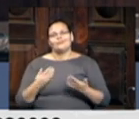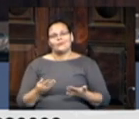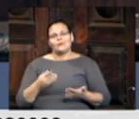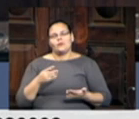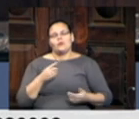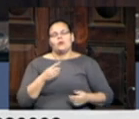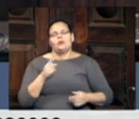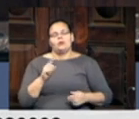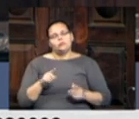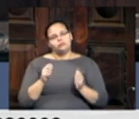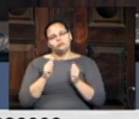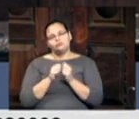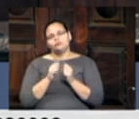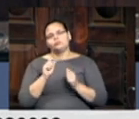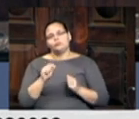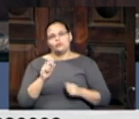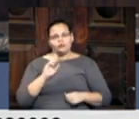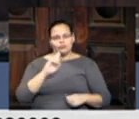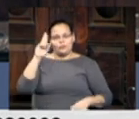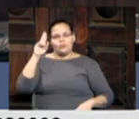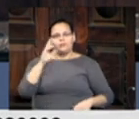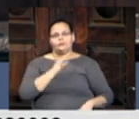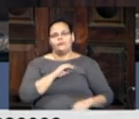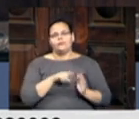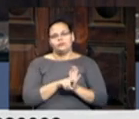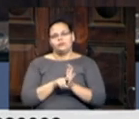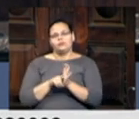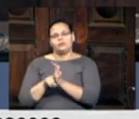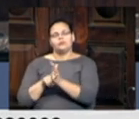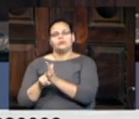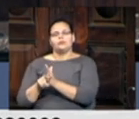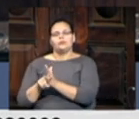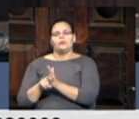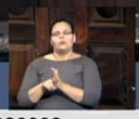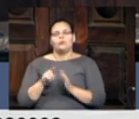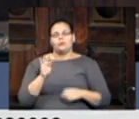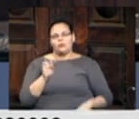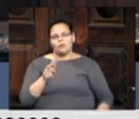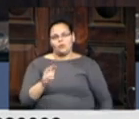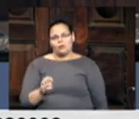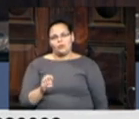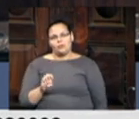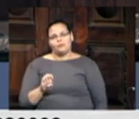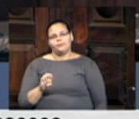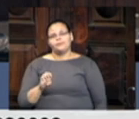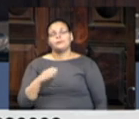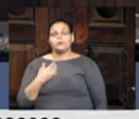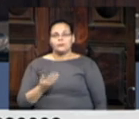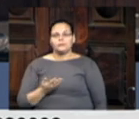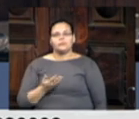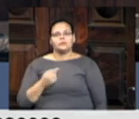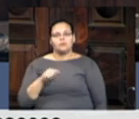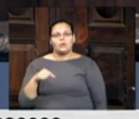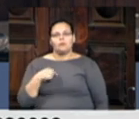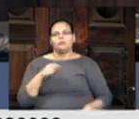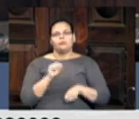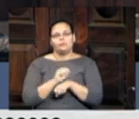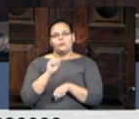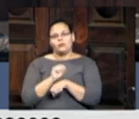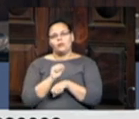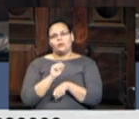e conivência do chefe da fiscalização nas ruas do TRE. E aí, eu